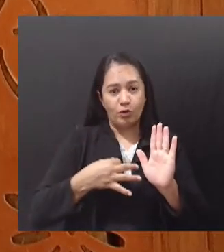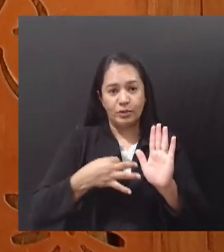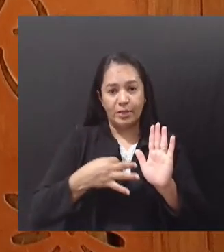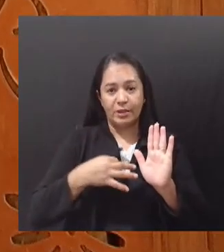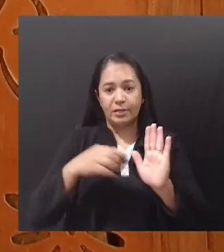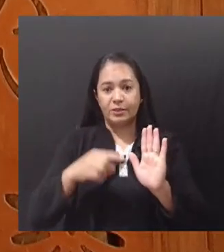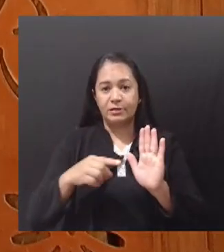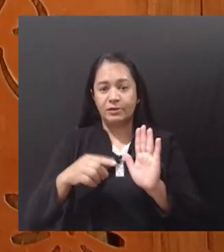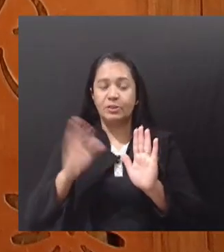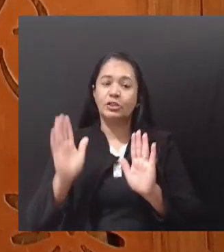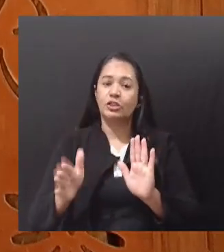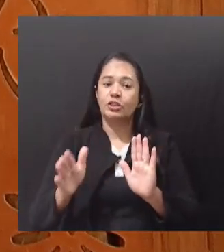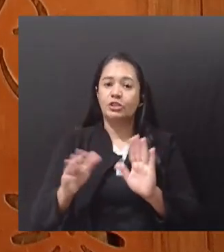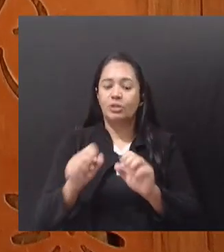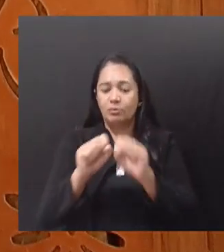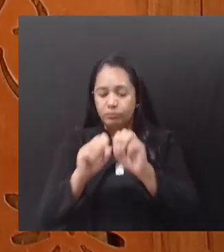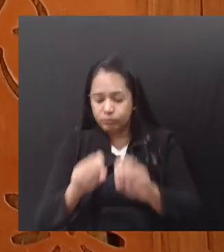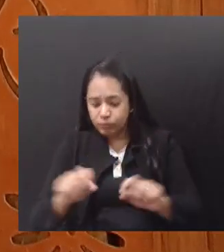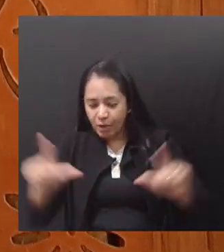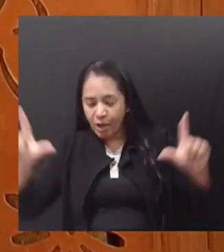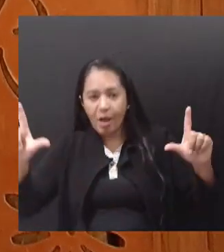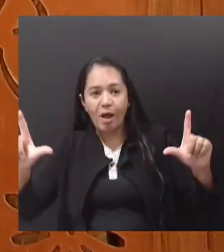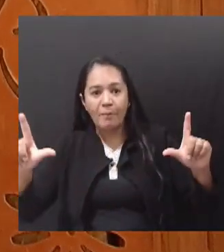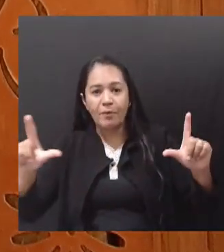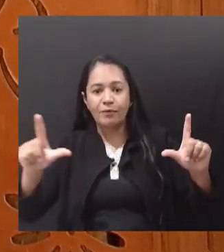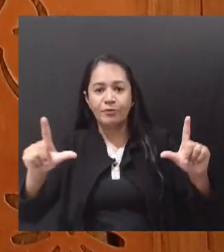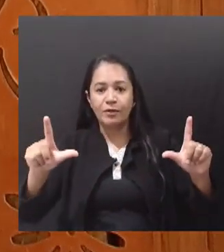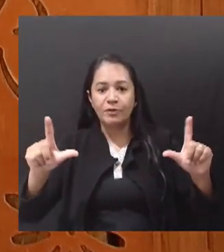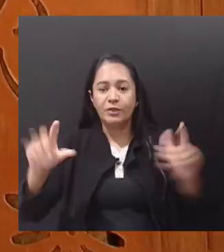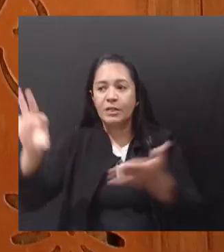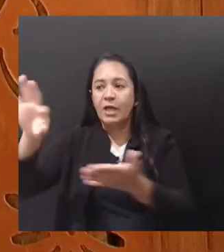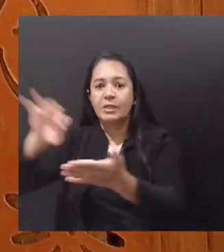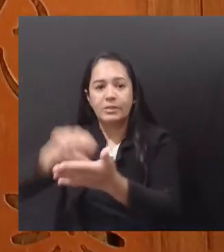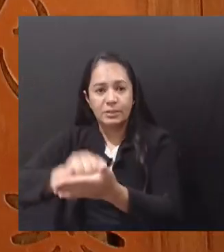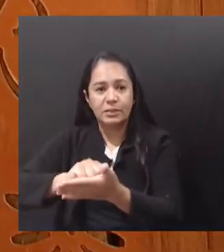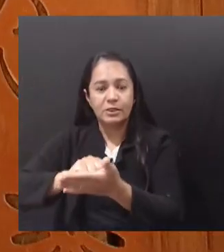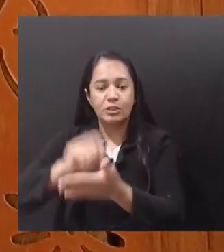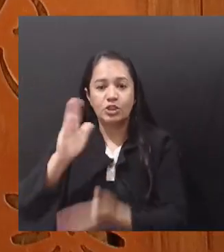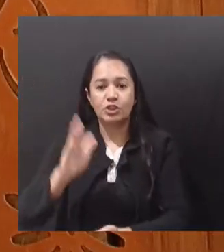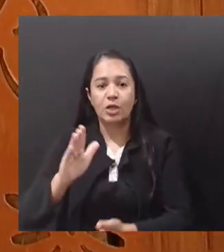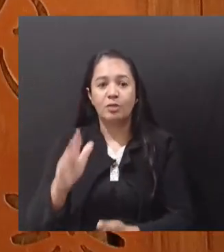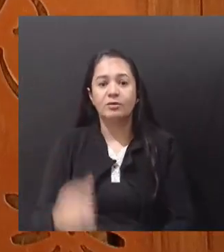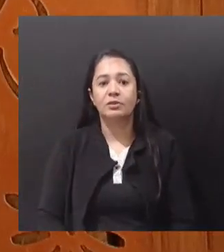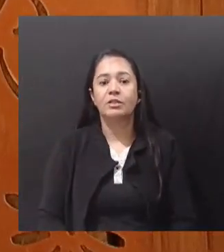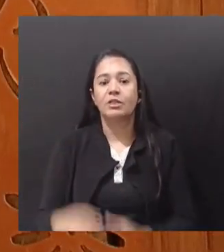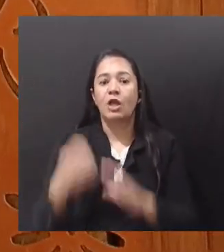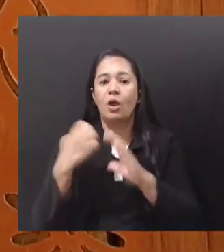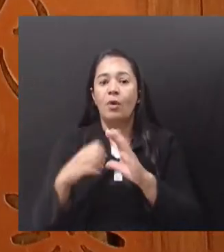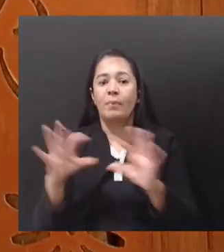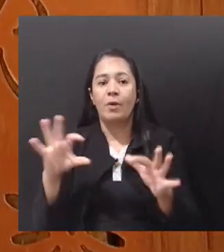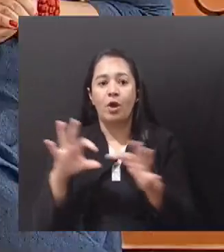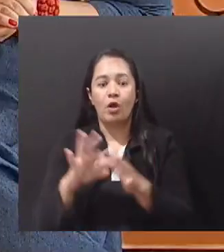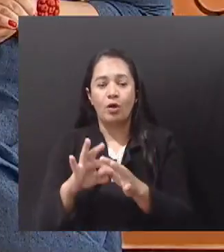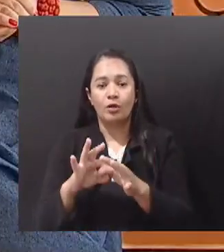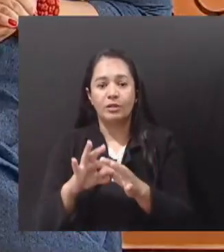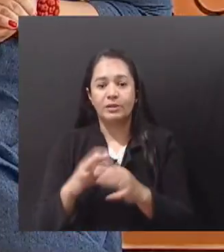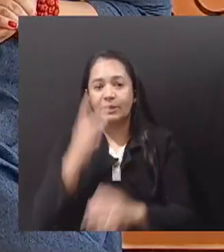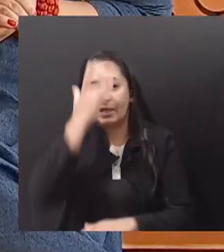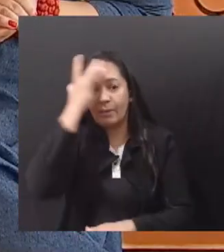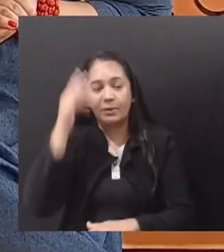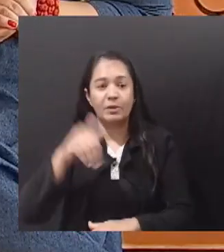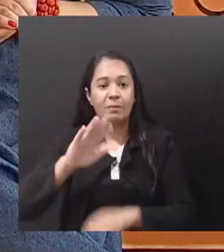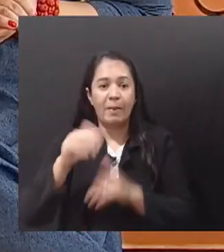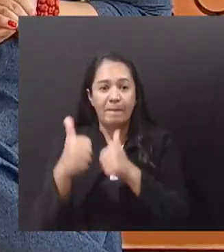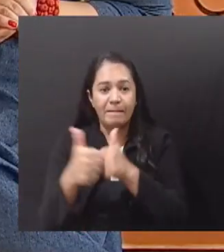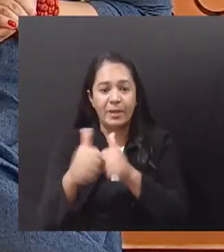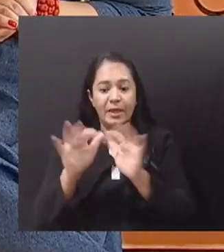abre o portal do voluntariado, lá você se inscreve e logo você vai receber um e-mail conectando você a quem está mais próximo. É essa